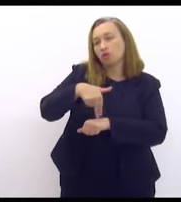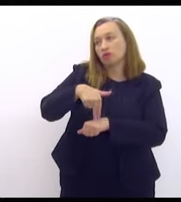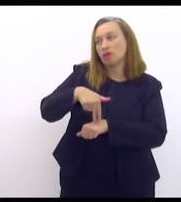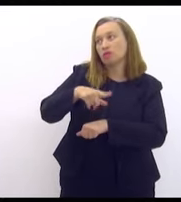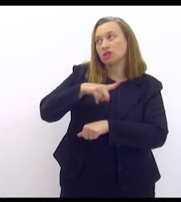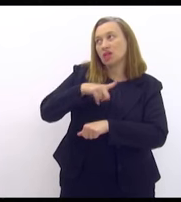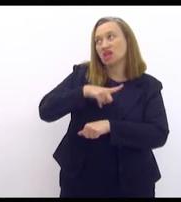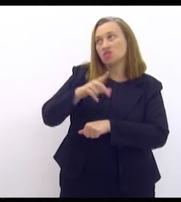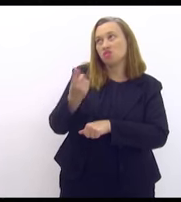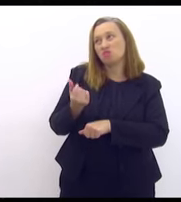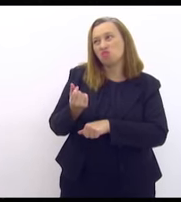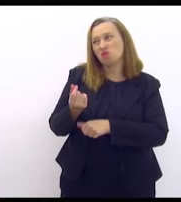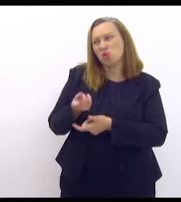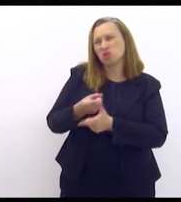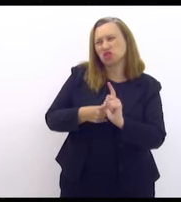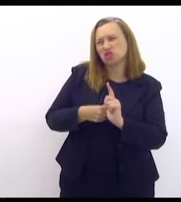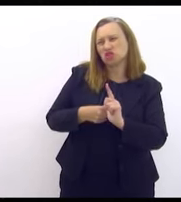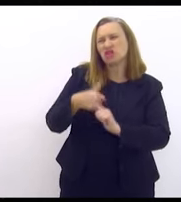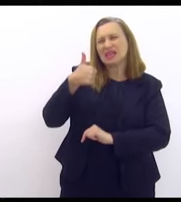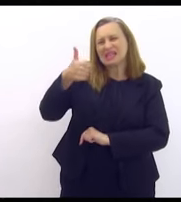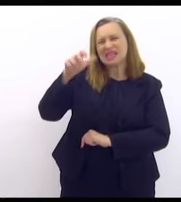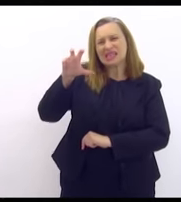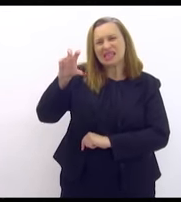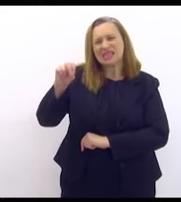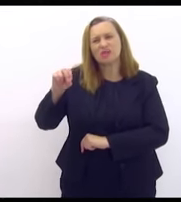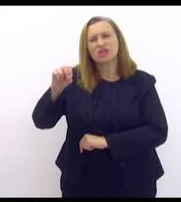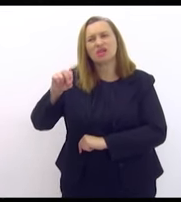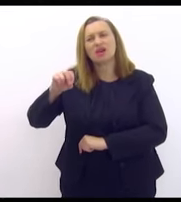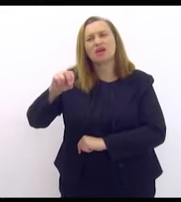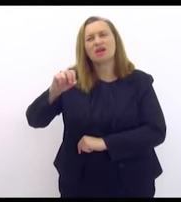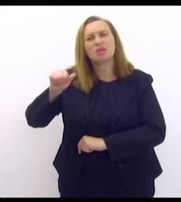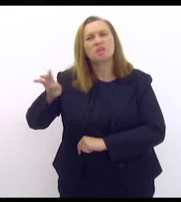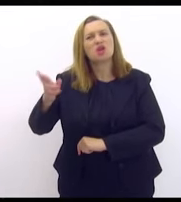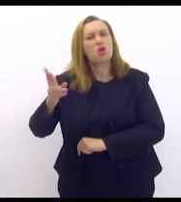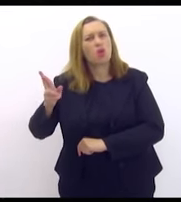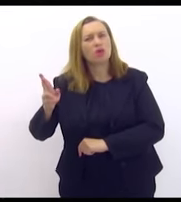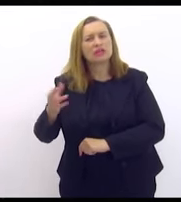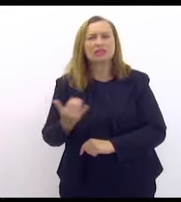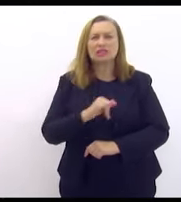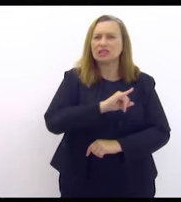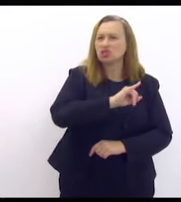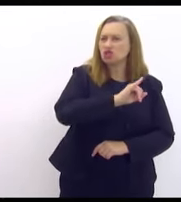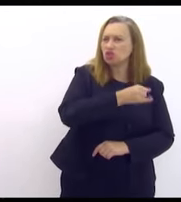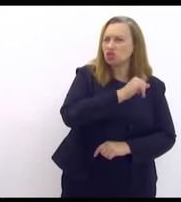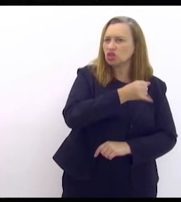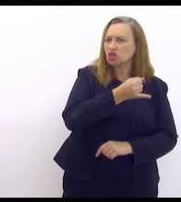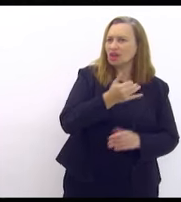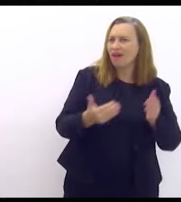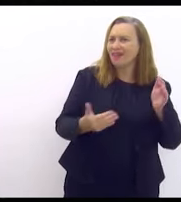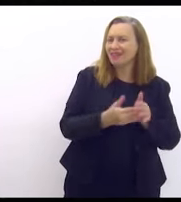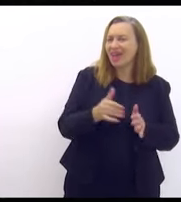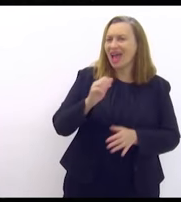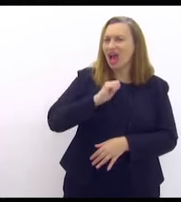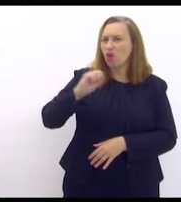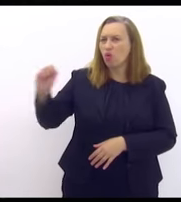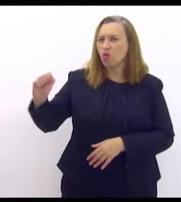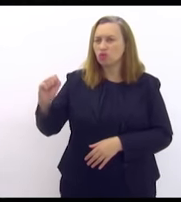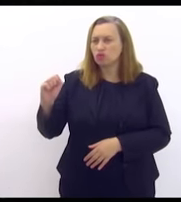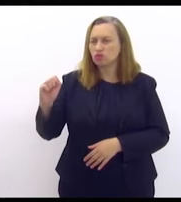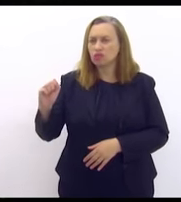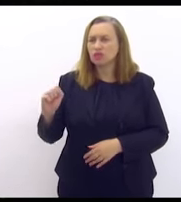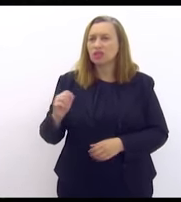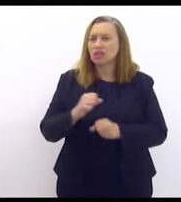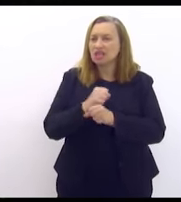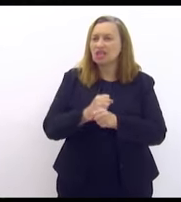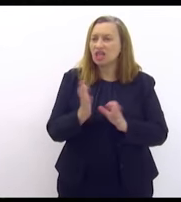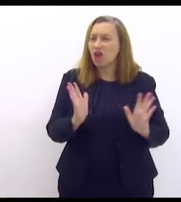tem um saldo de dívida de 150 bilhões. E que de janeiro até agosto deste ano, o